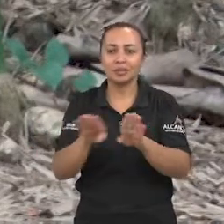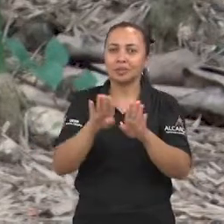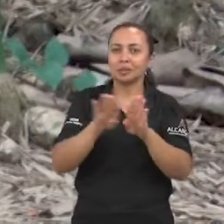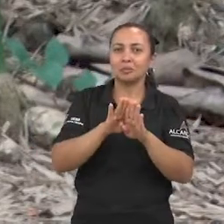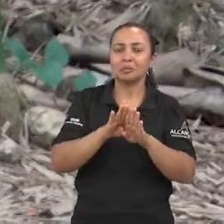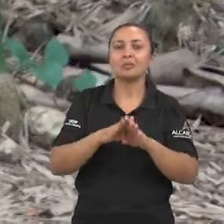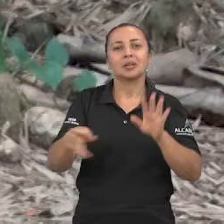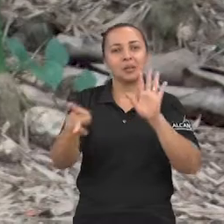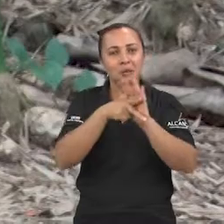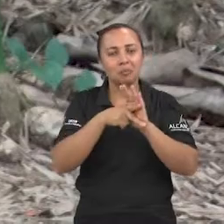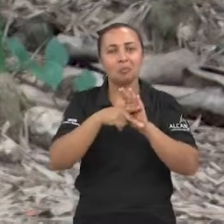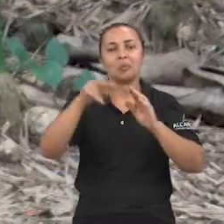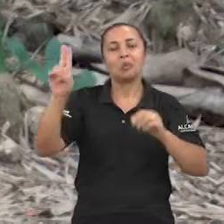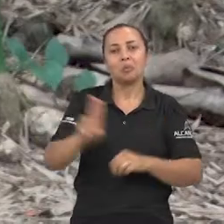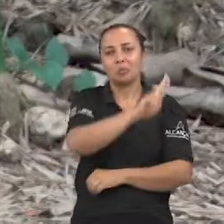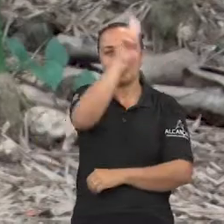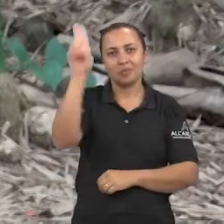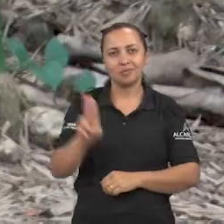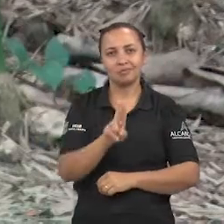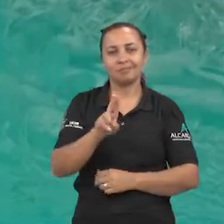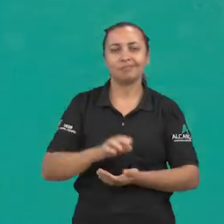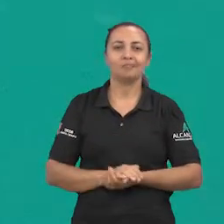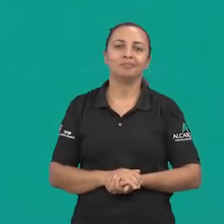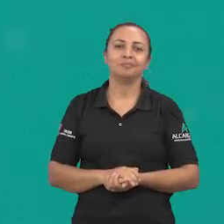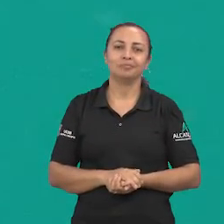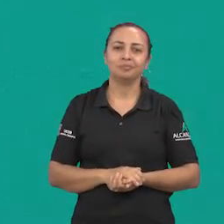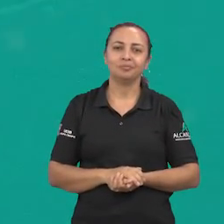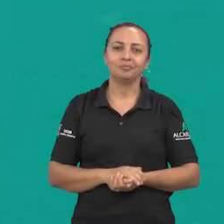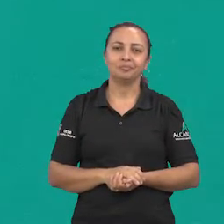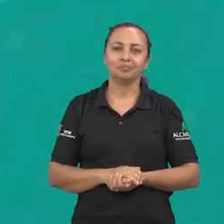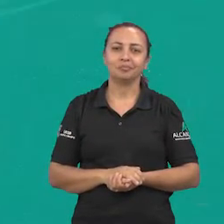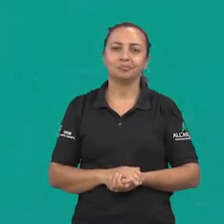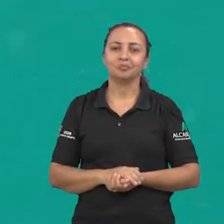instalada também na própria universidade.